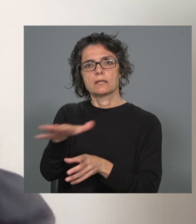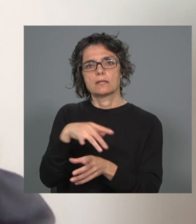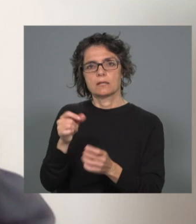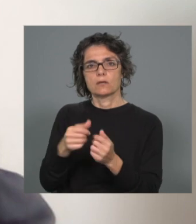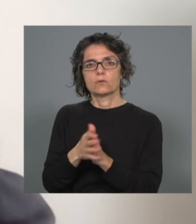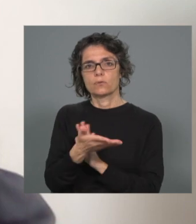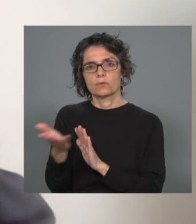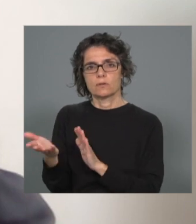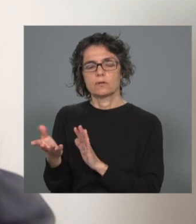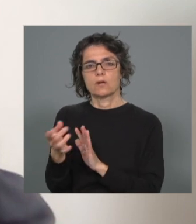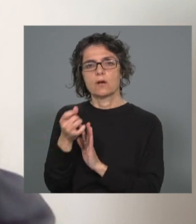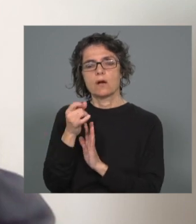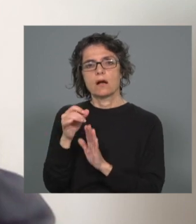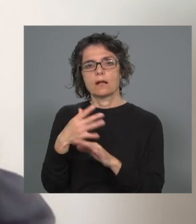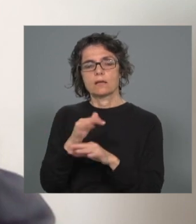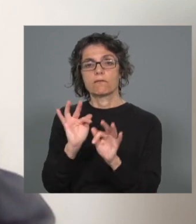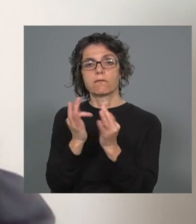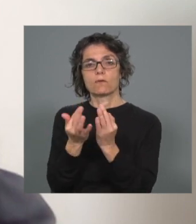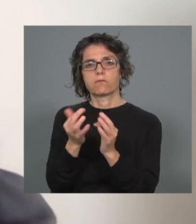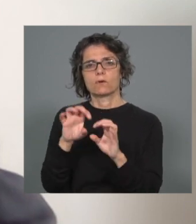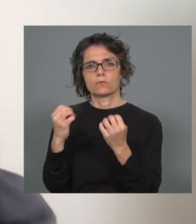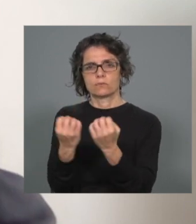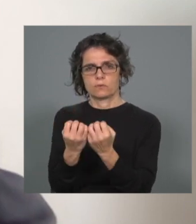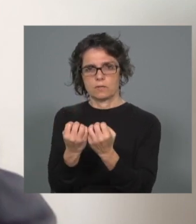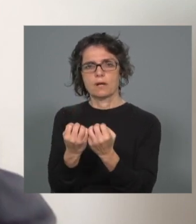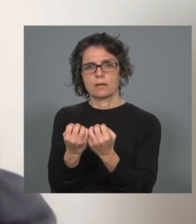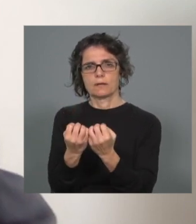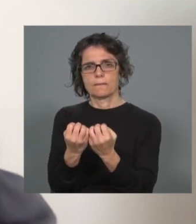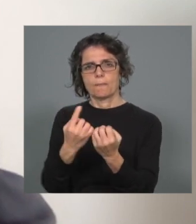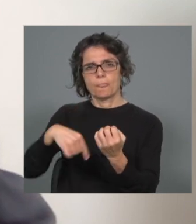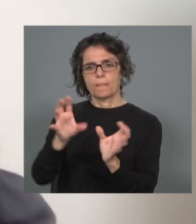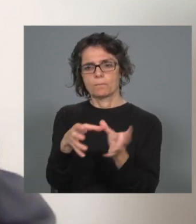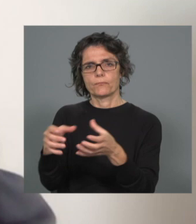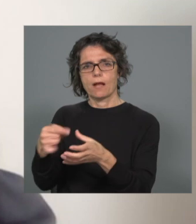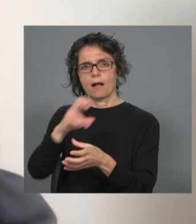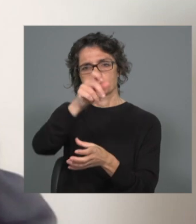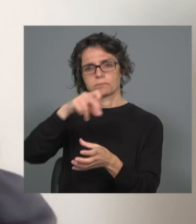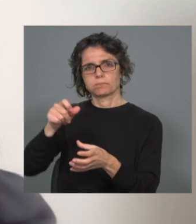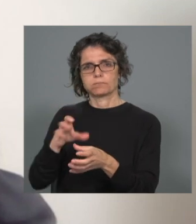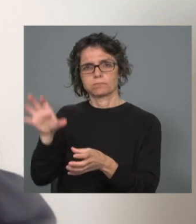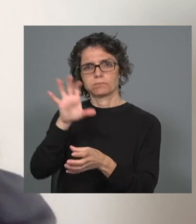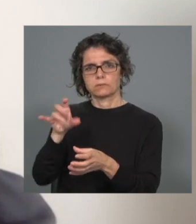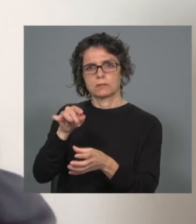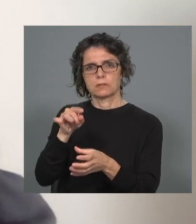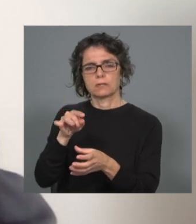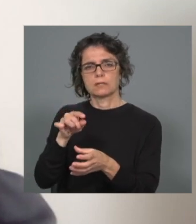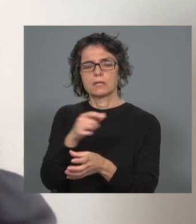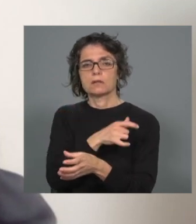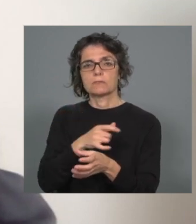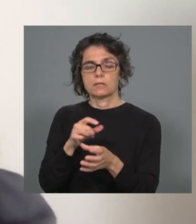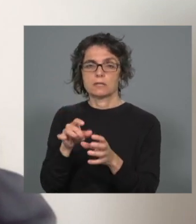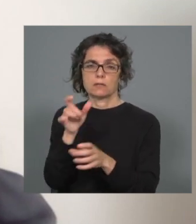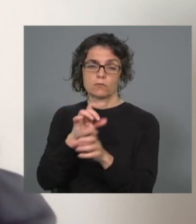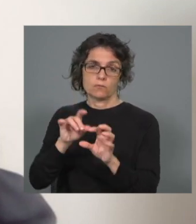instituição que é o Fórum Social, que temos equipas em várias cidades do país que representam a sociedade civil,